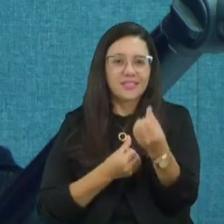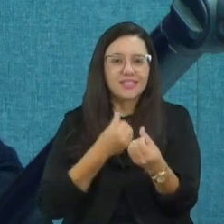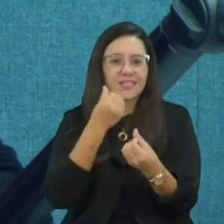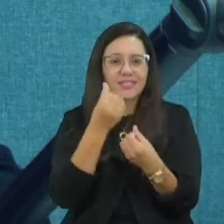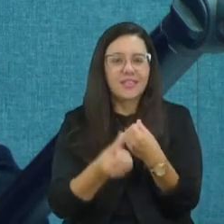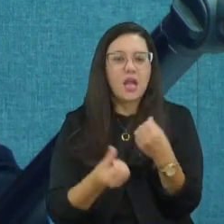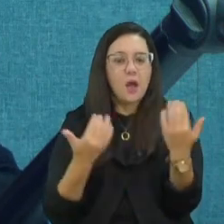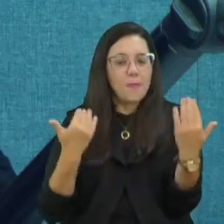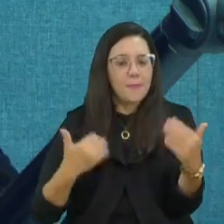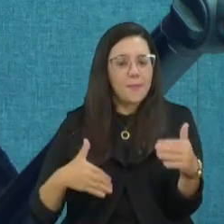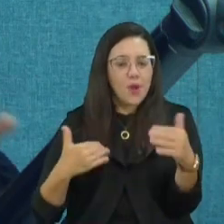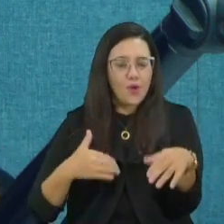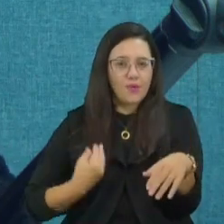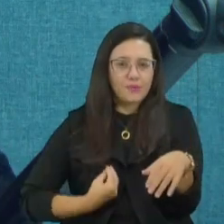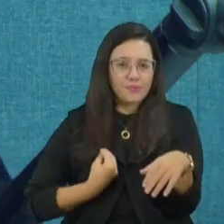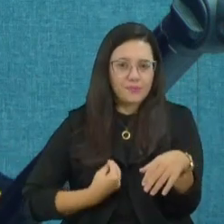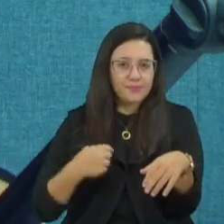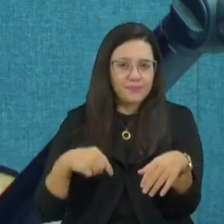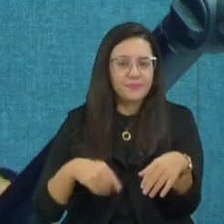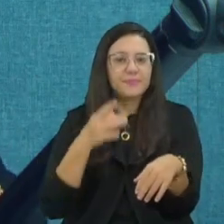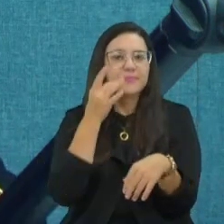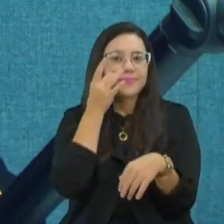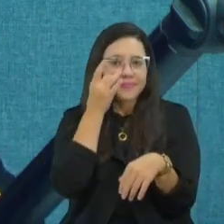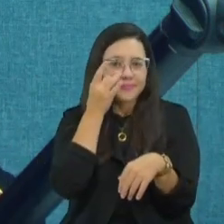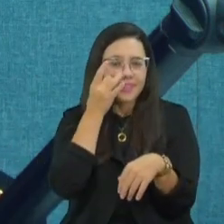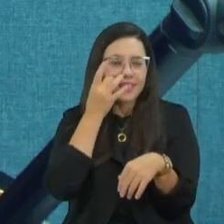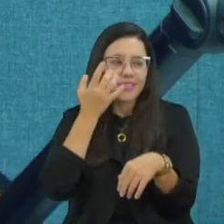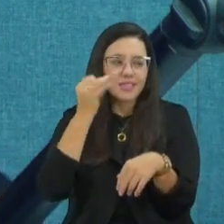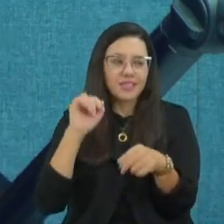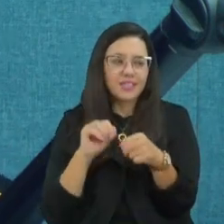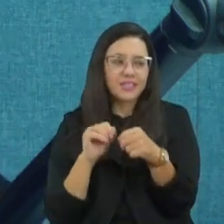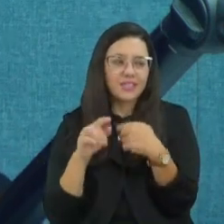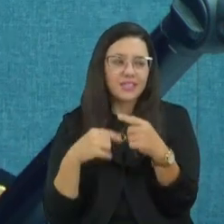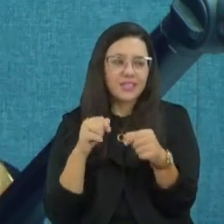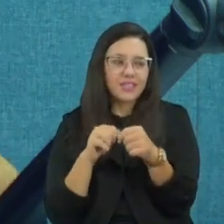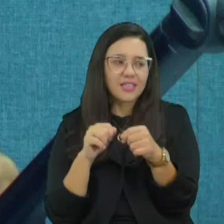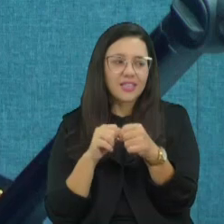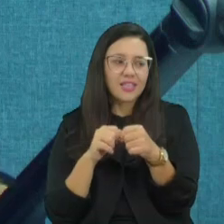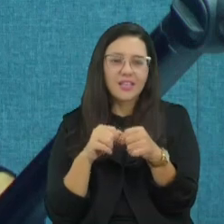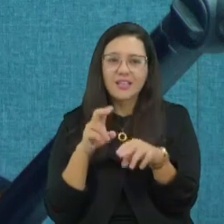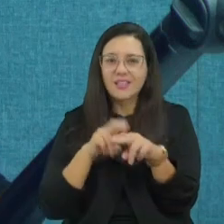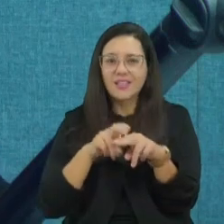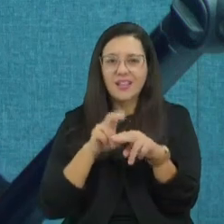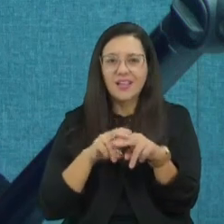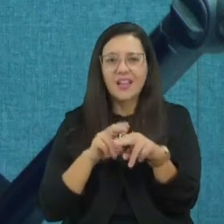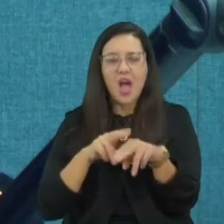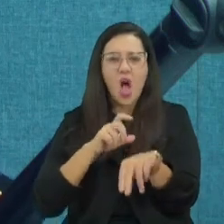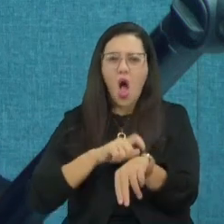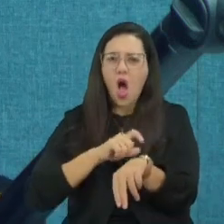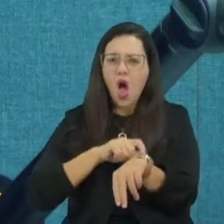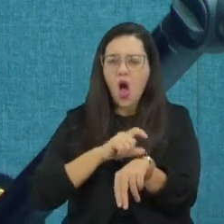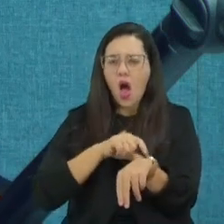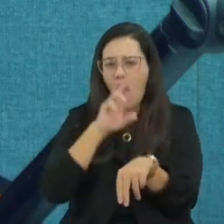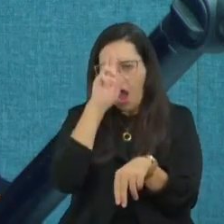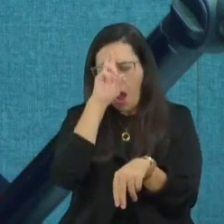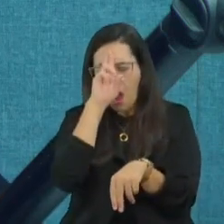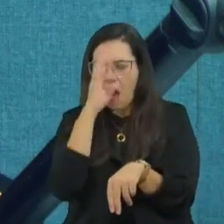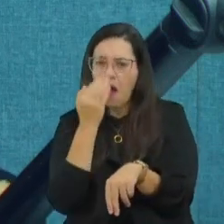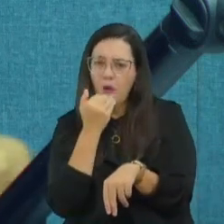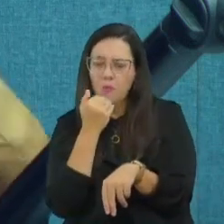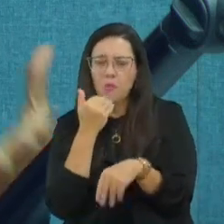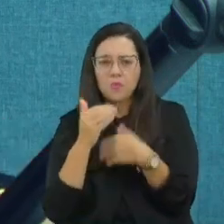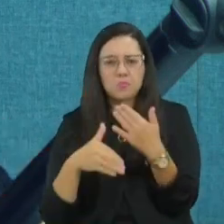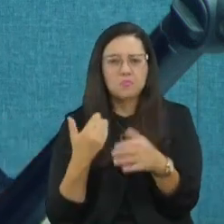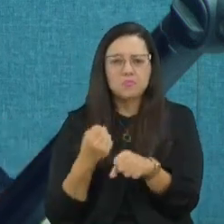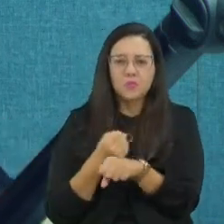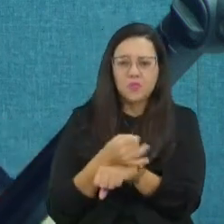uma prova presencial. O restante ele faz de casa, a hora que ele quiser, sentado no sofá, no horário do almoço, à noite, de